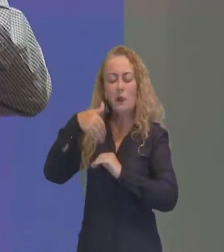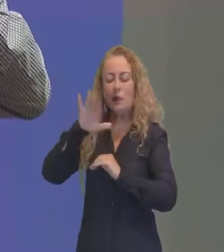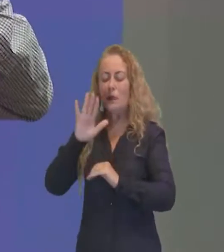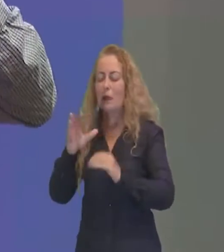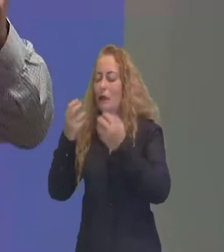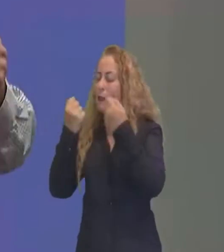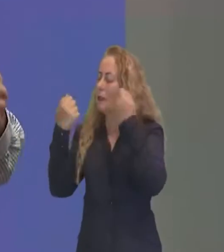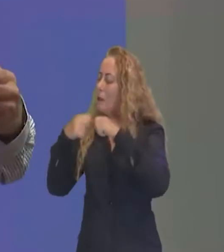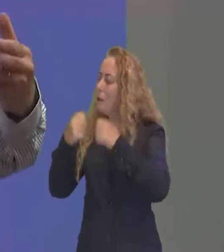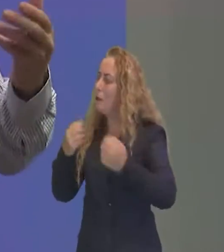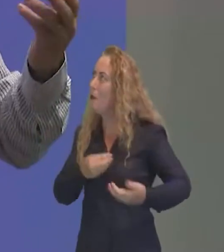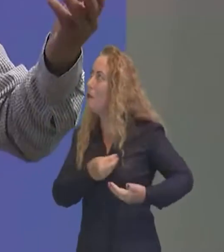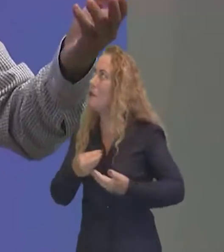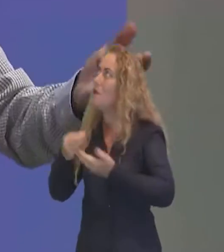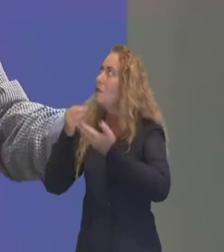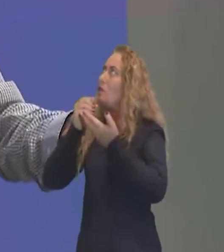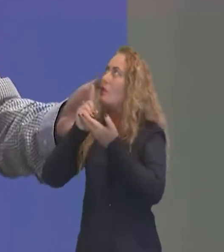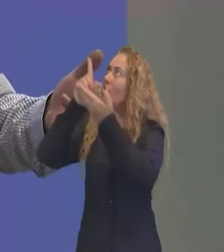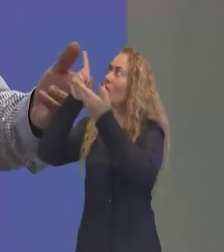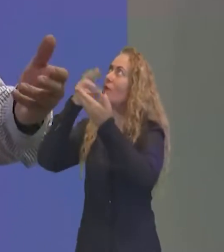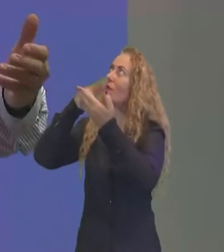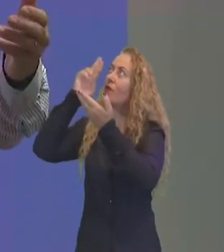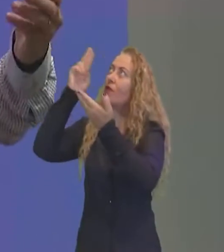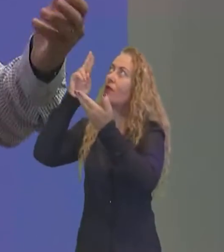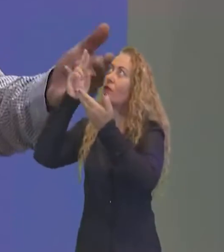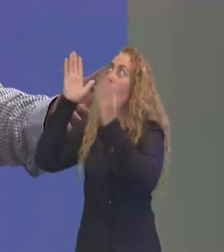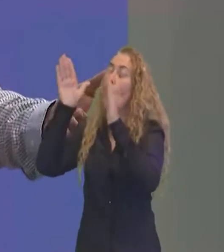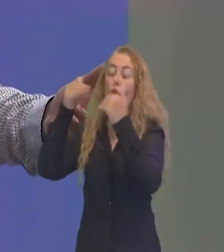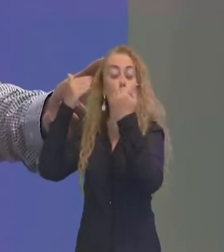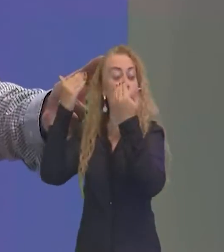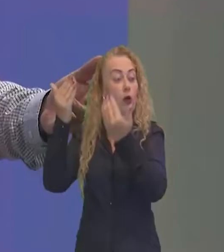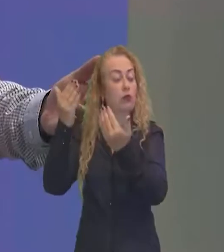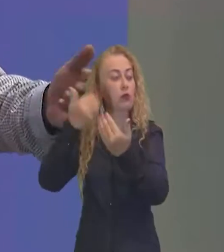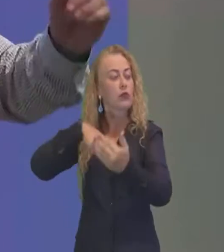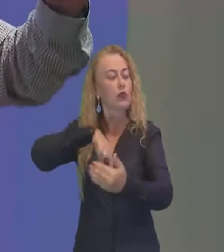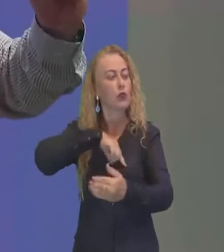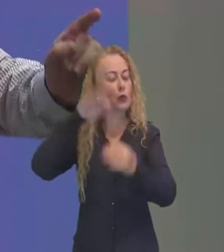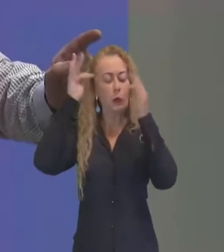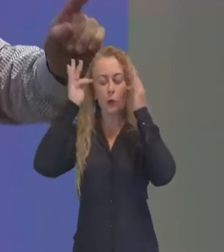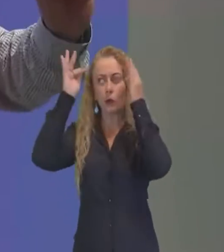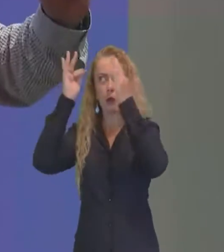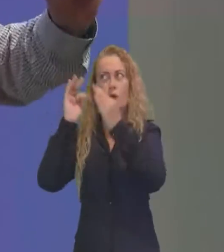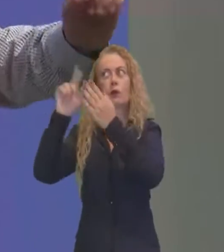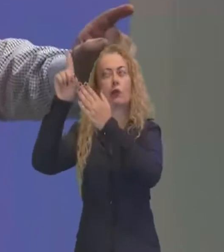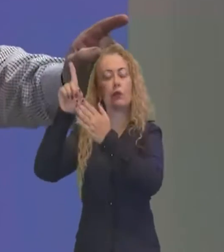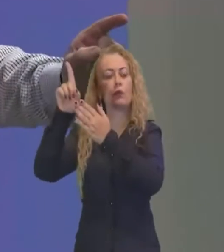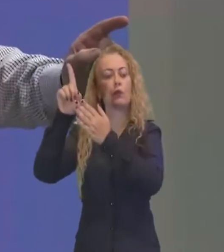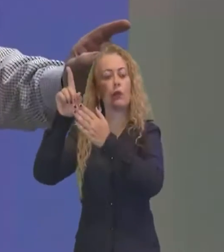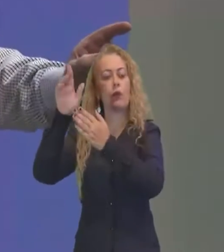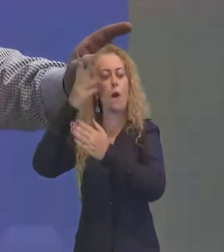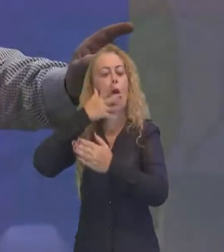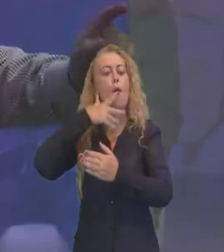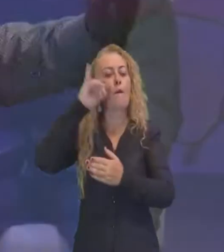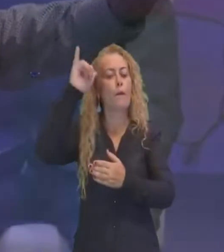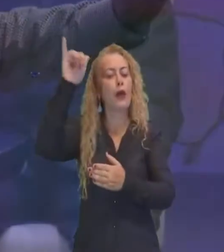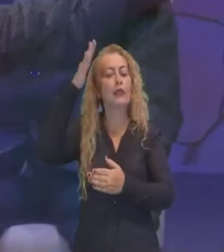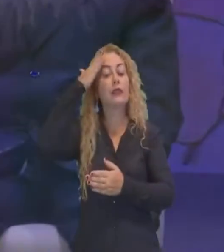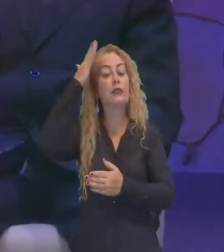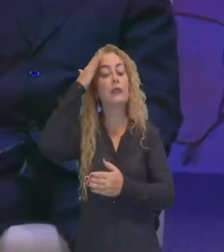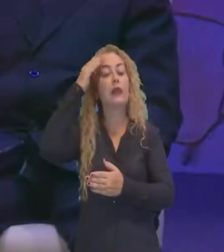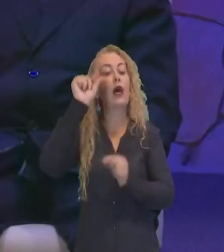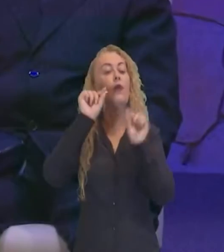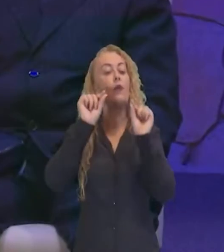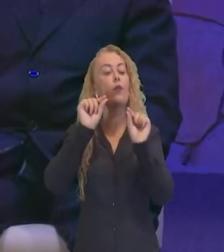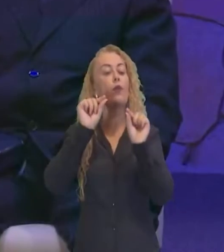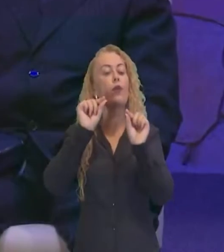Senhor. E quando nós cremos, quando nós confiamos, o Pai sabe, e o Pai